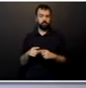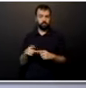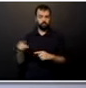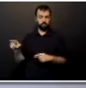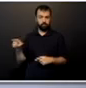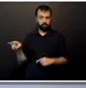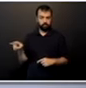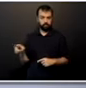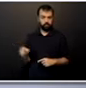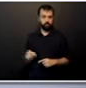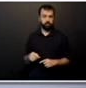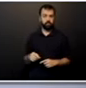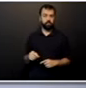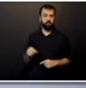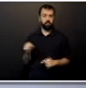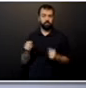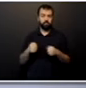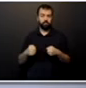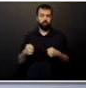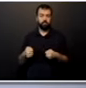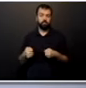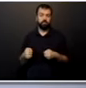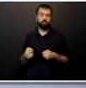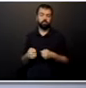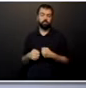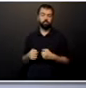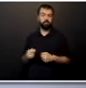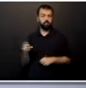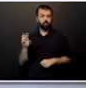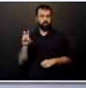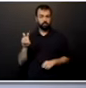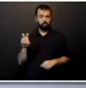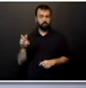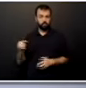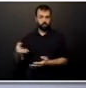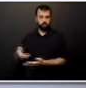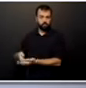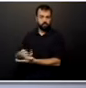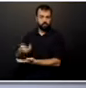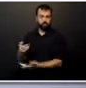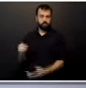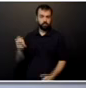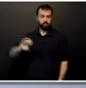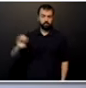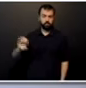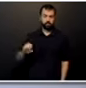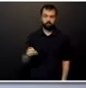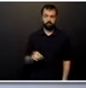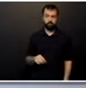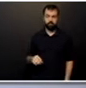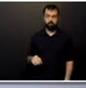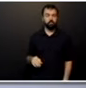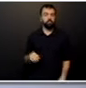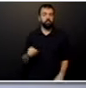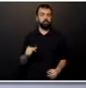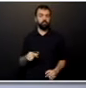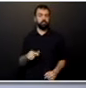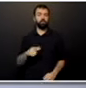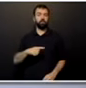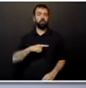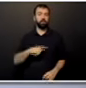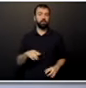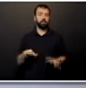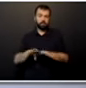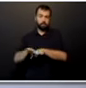cinco colheres de sal então podemos dizer que a proporcionalidade entre a quantidade de sal e água